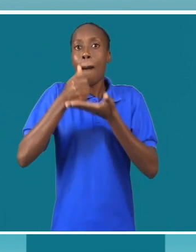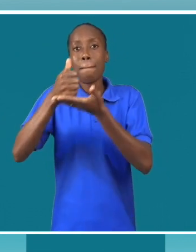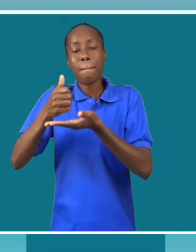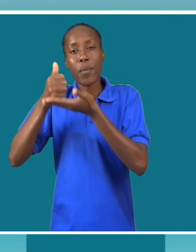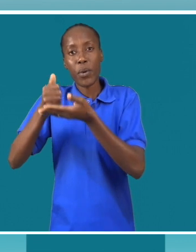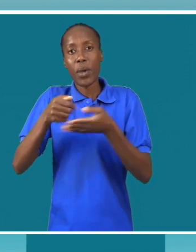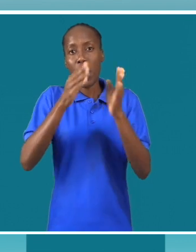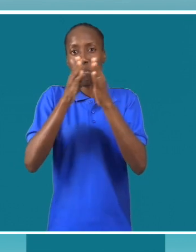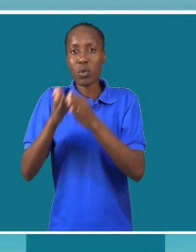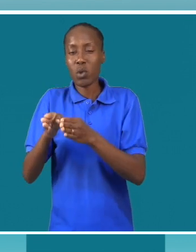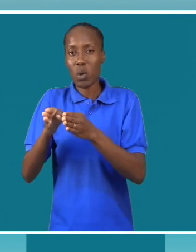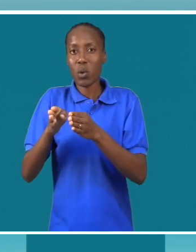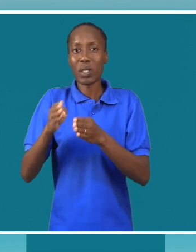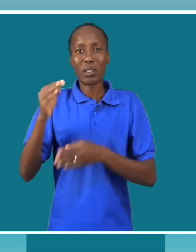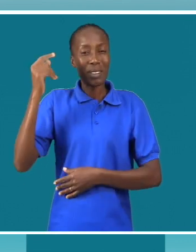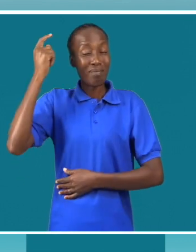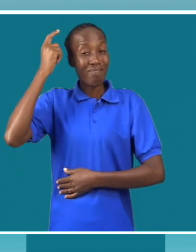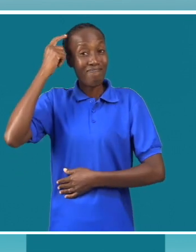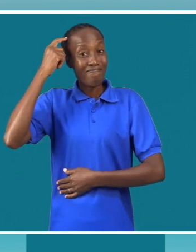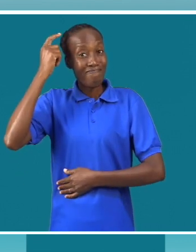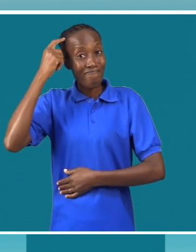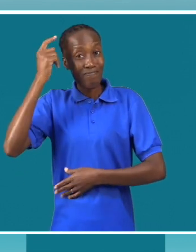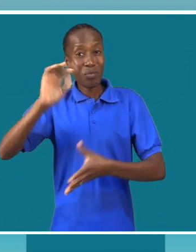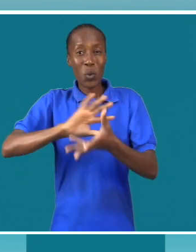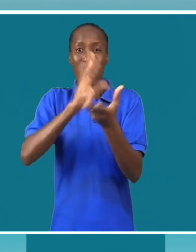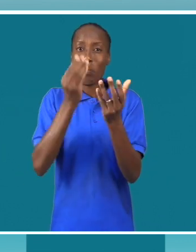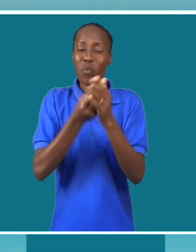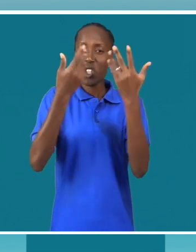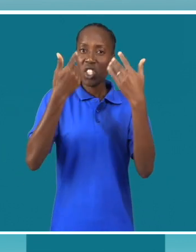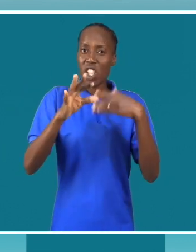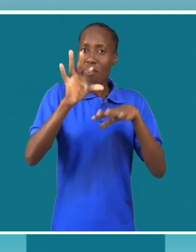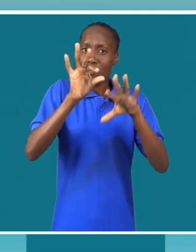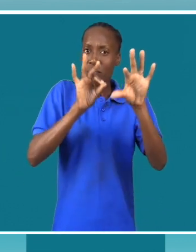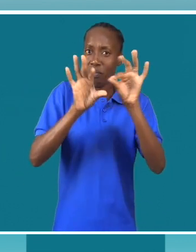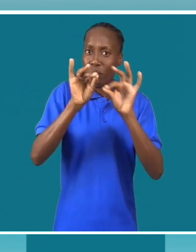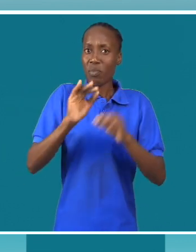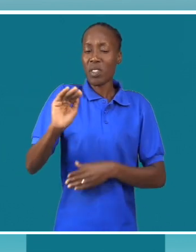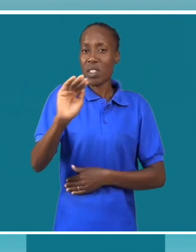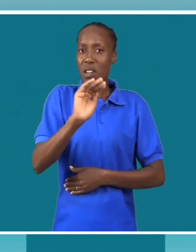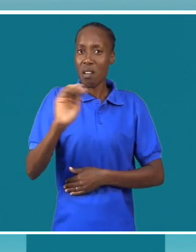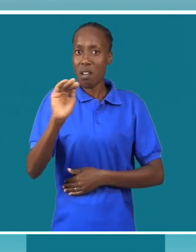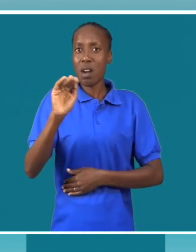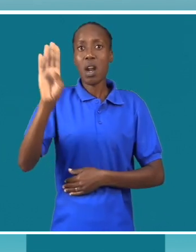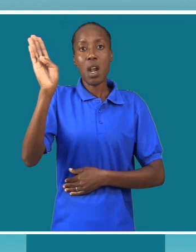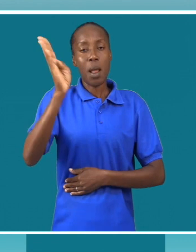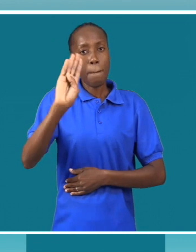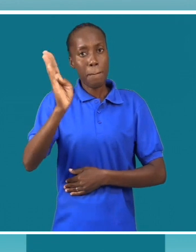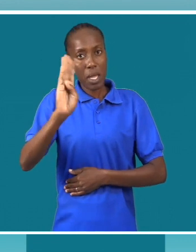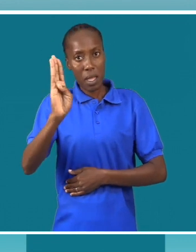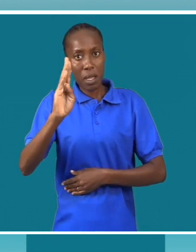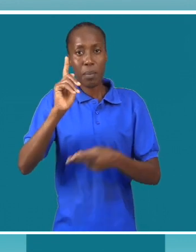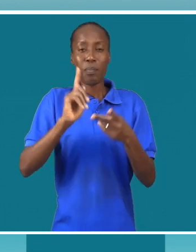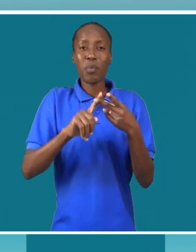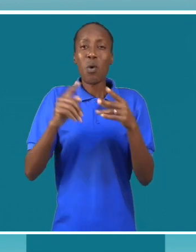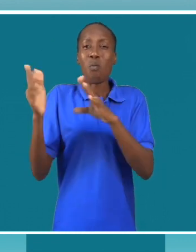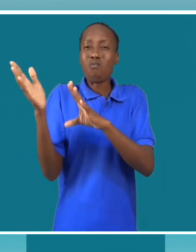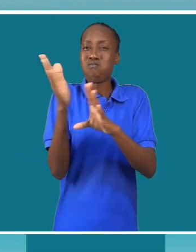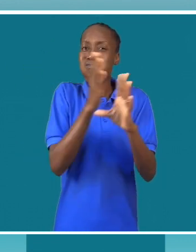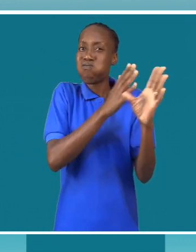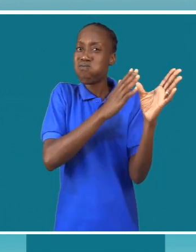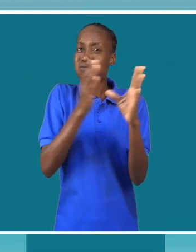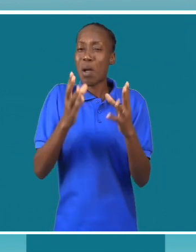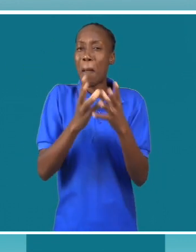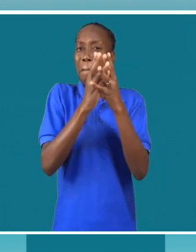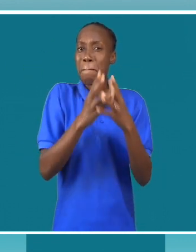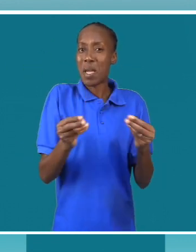psicológica a todas as pessoas identificadas na área da beira do Ciclone, que